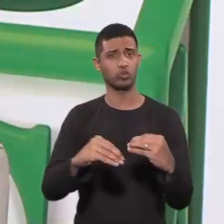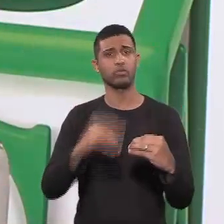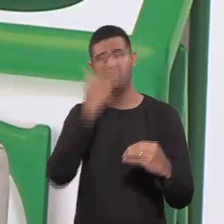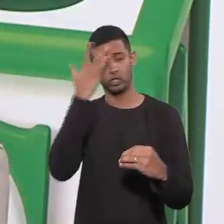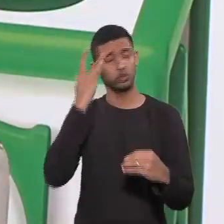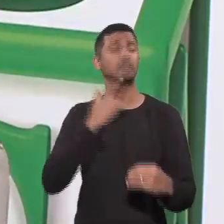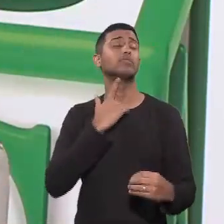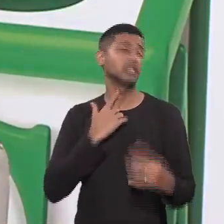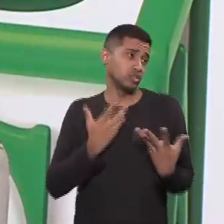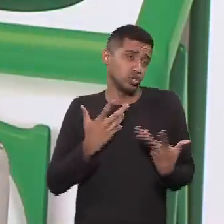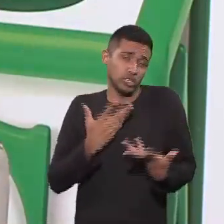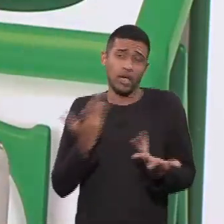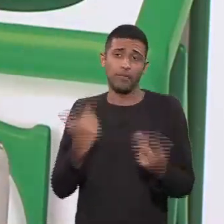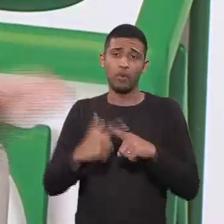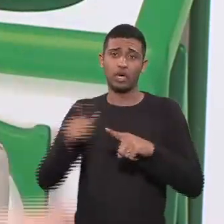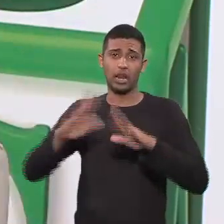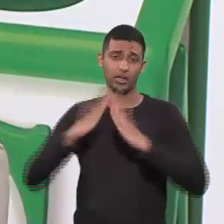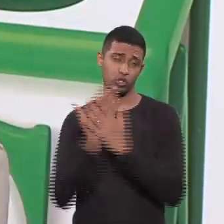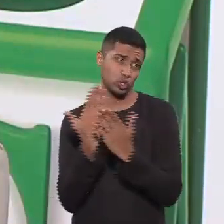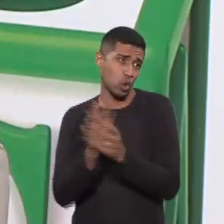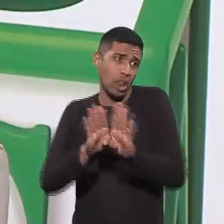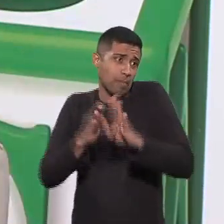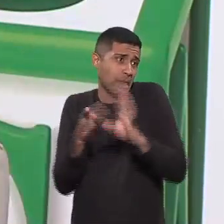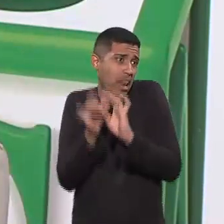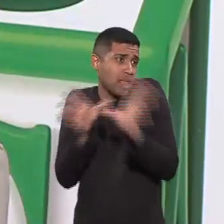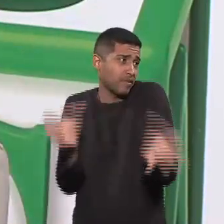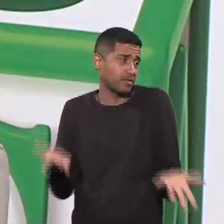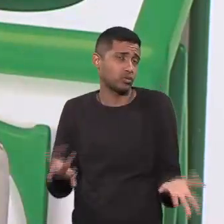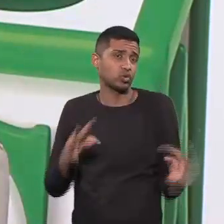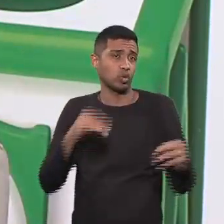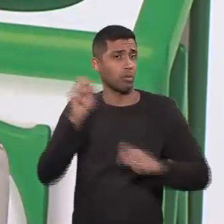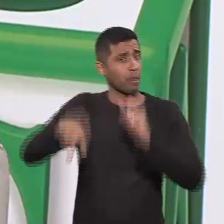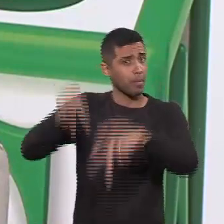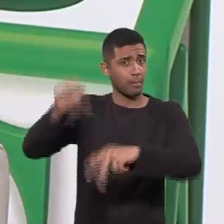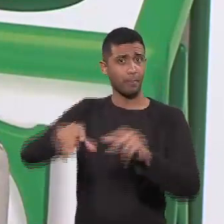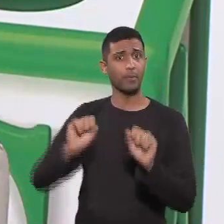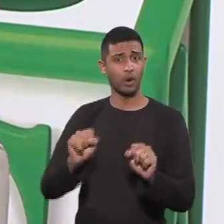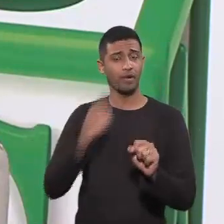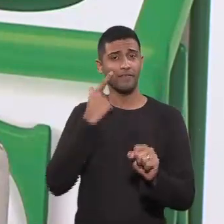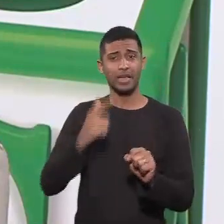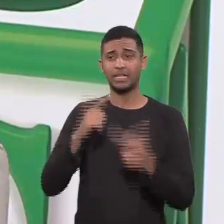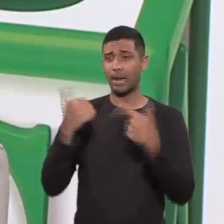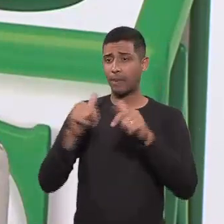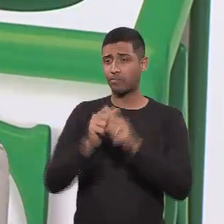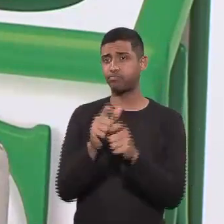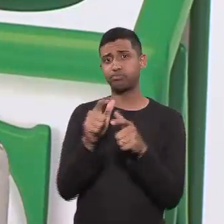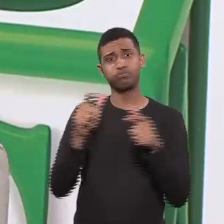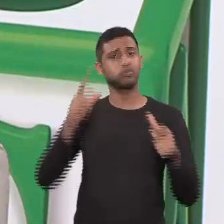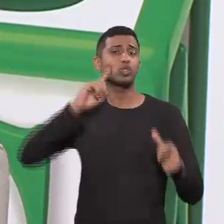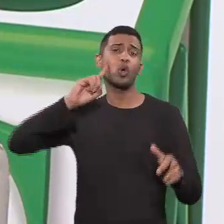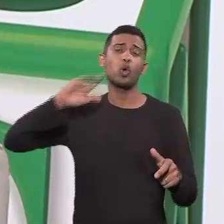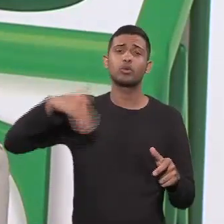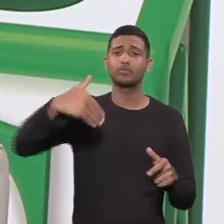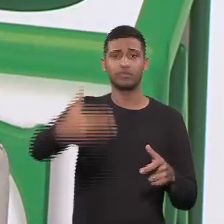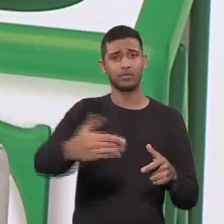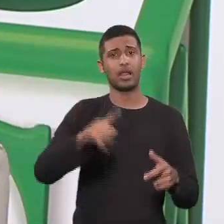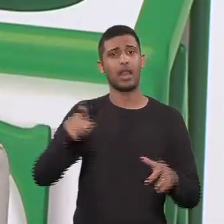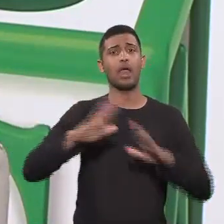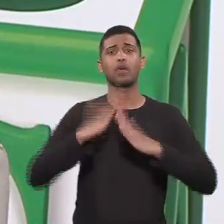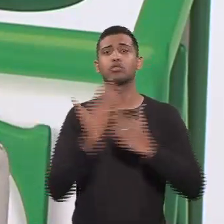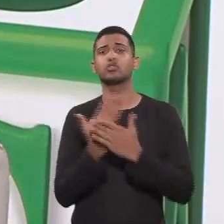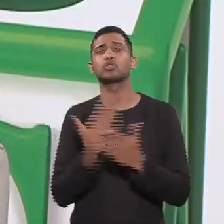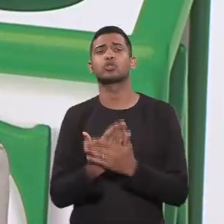da comunidade, porque é uma escola aberta para todos. E esse trabalho está crescendo a cada dia. E a escola está se tornando